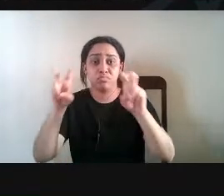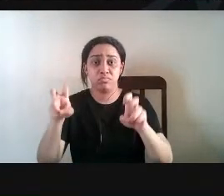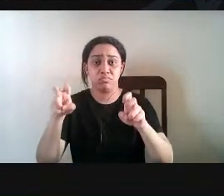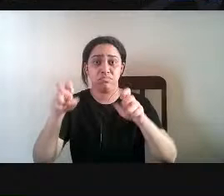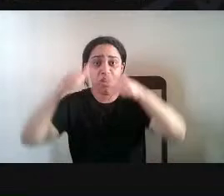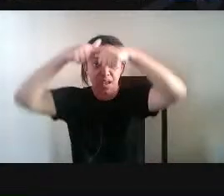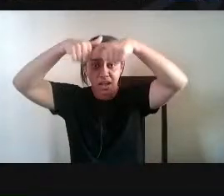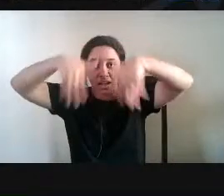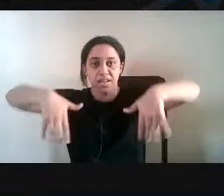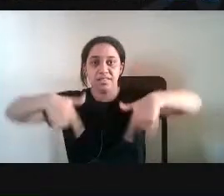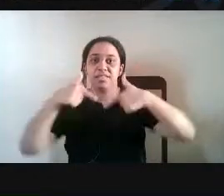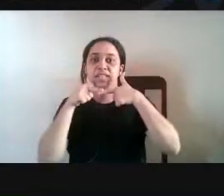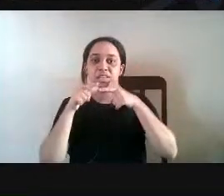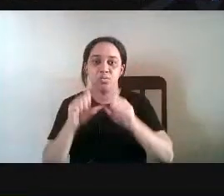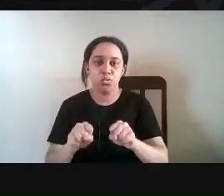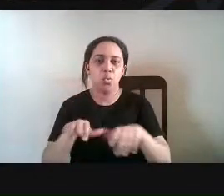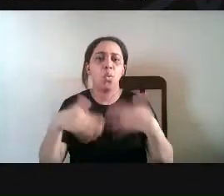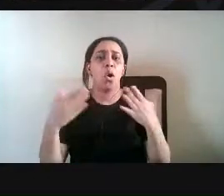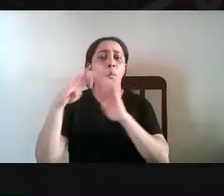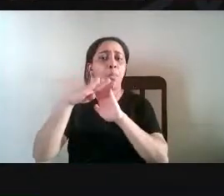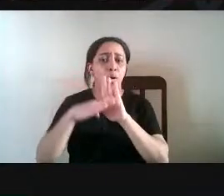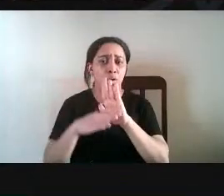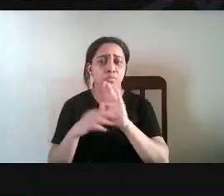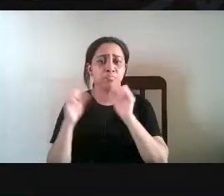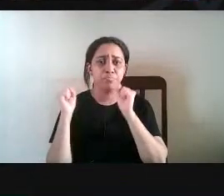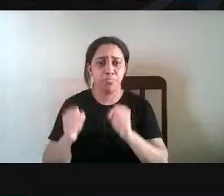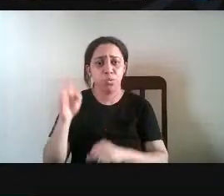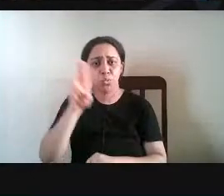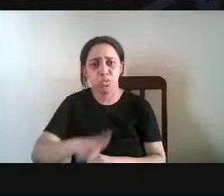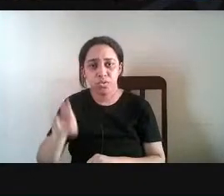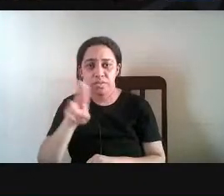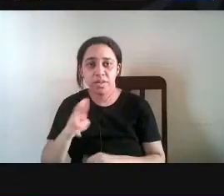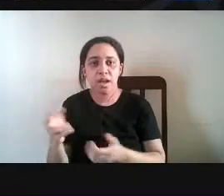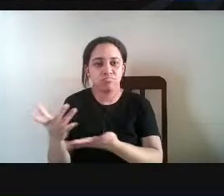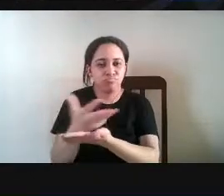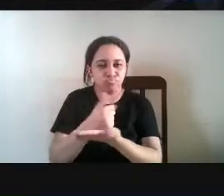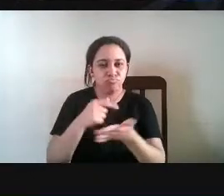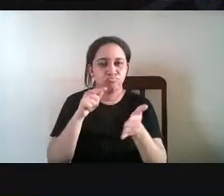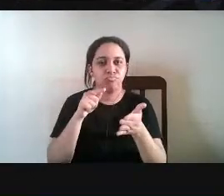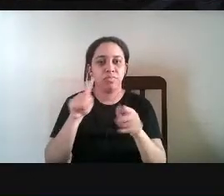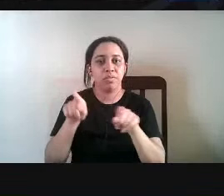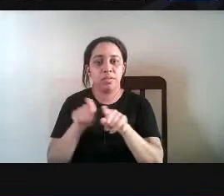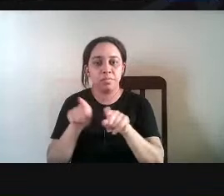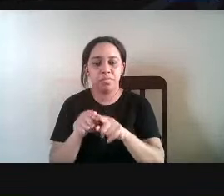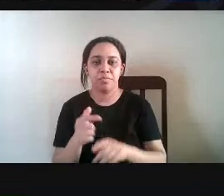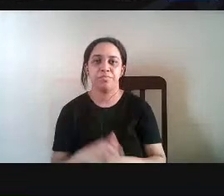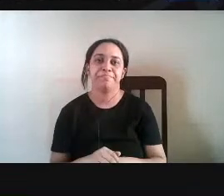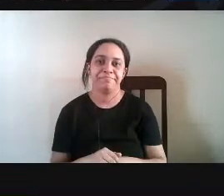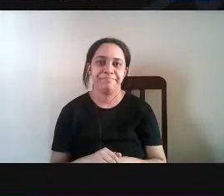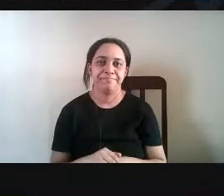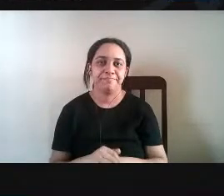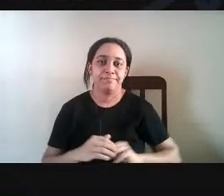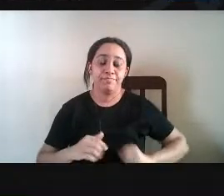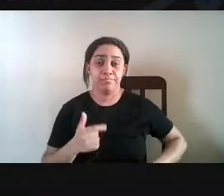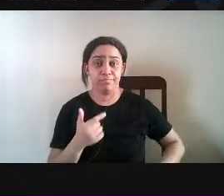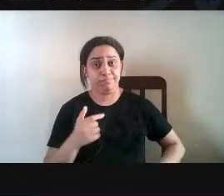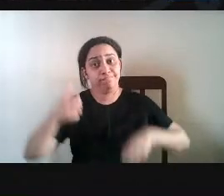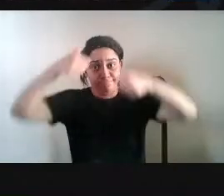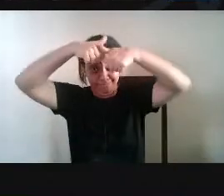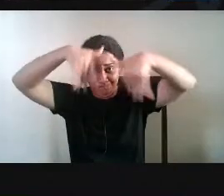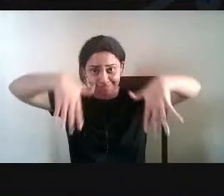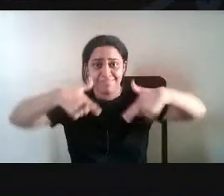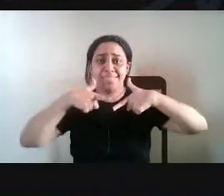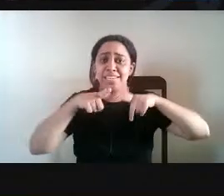Bom, Silvio, ato linguístico é outra coisa maravilhosa que existe no mundo